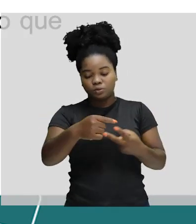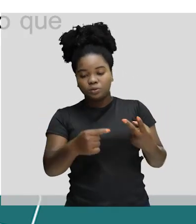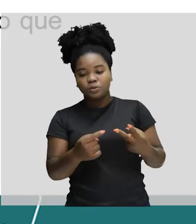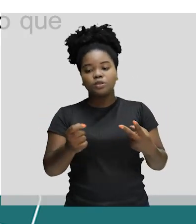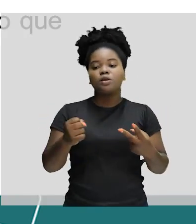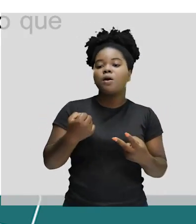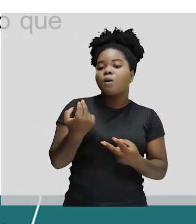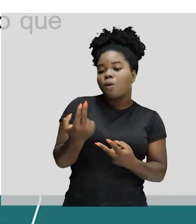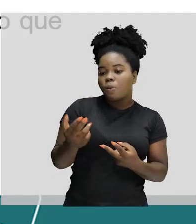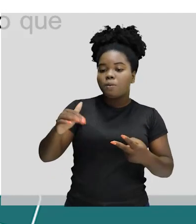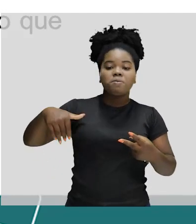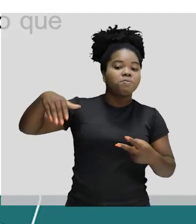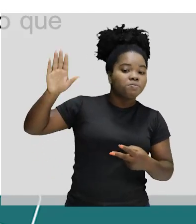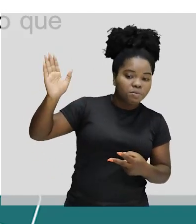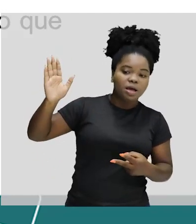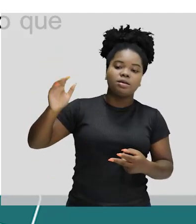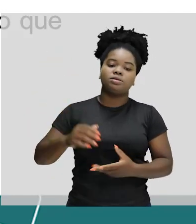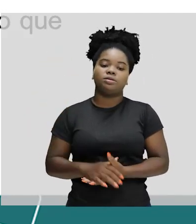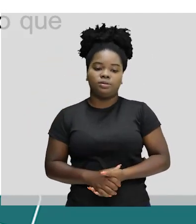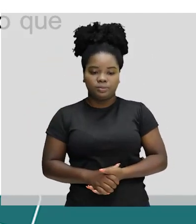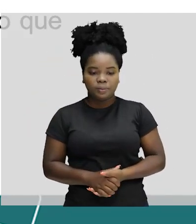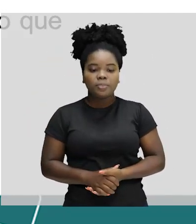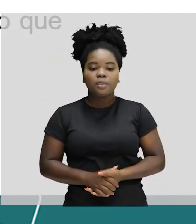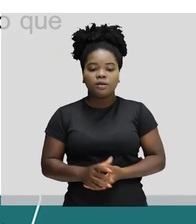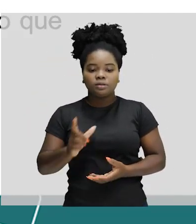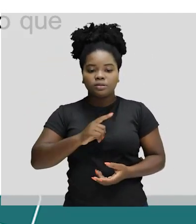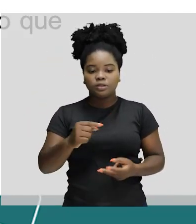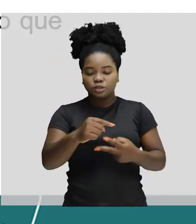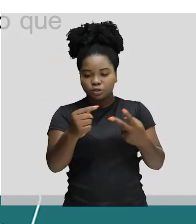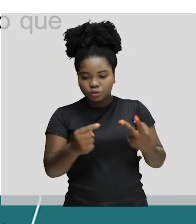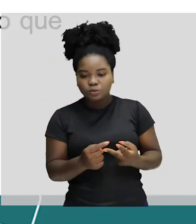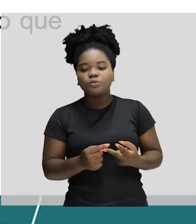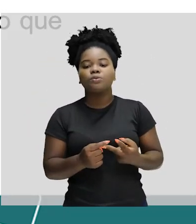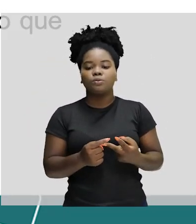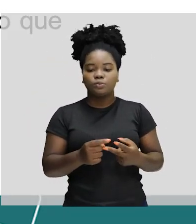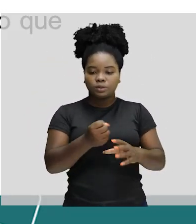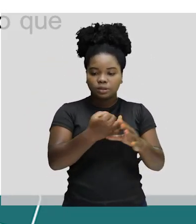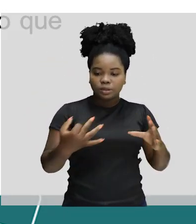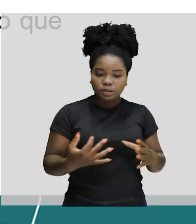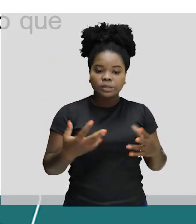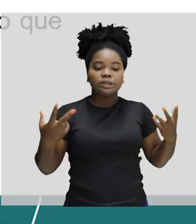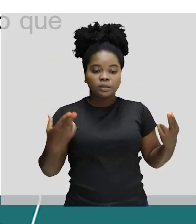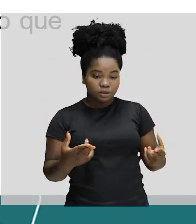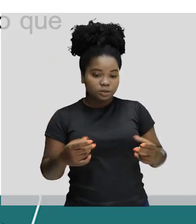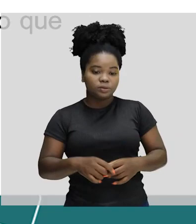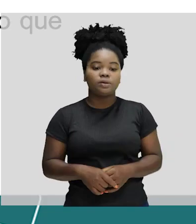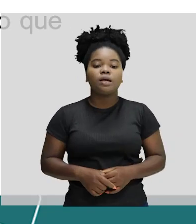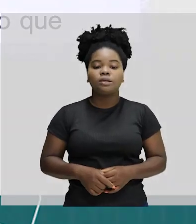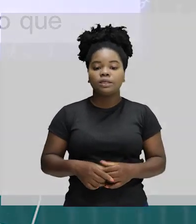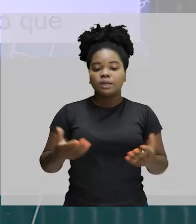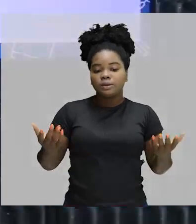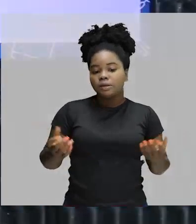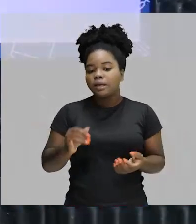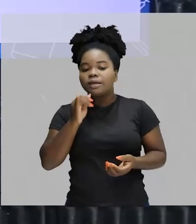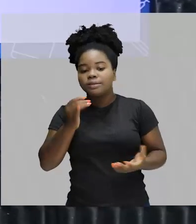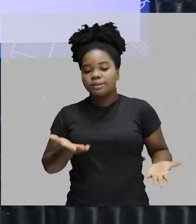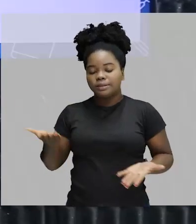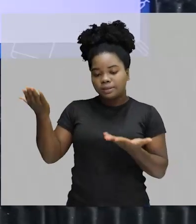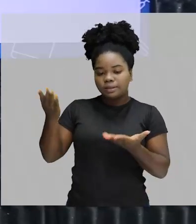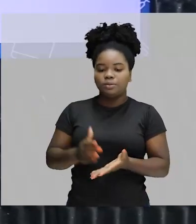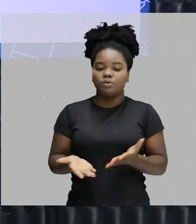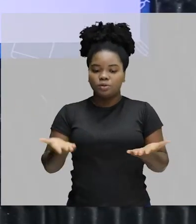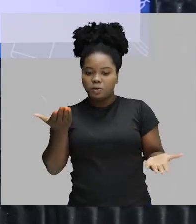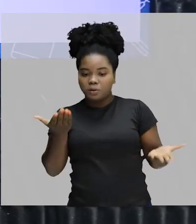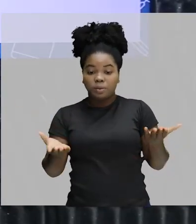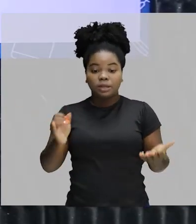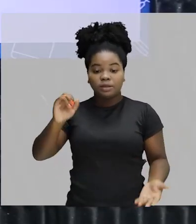seres, ou de 2 ou mais características do mesmo ser. O grau comparativo de inferioridade. Grau